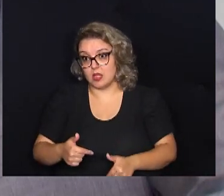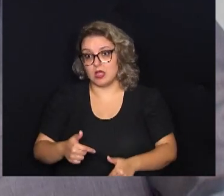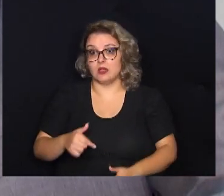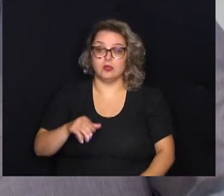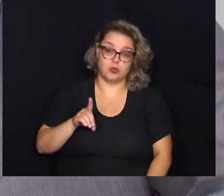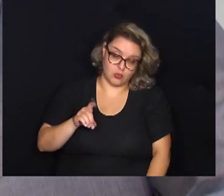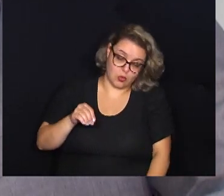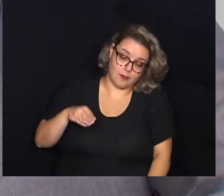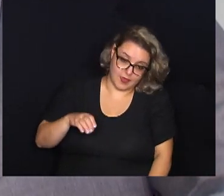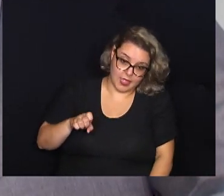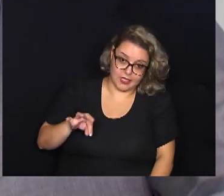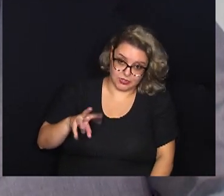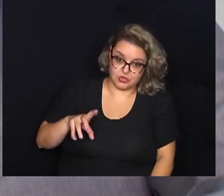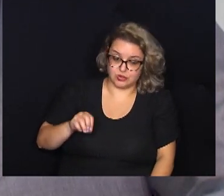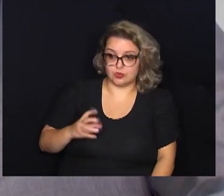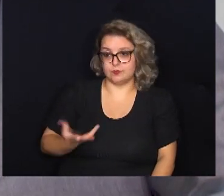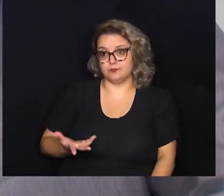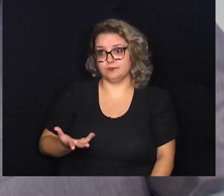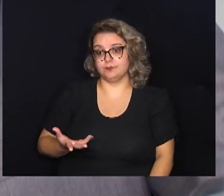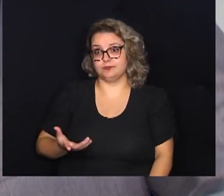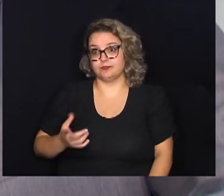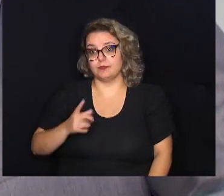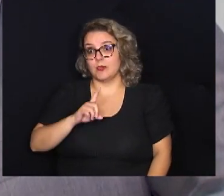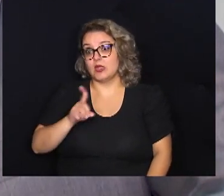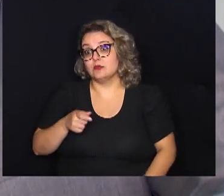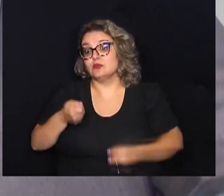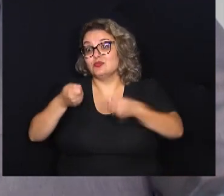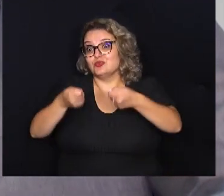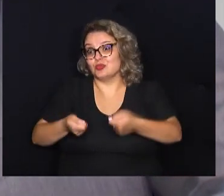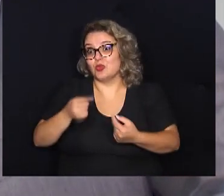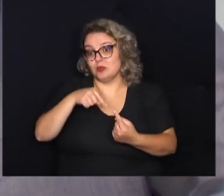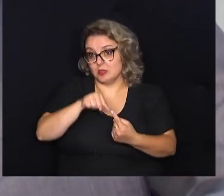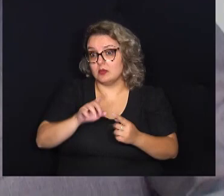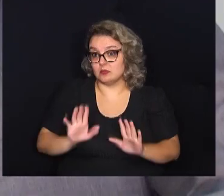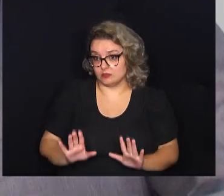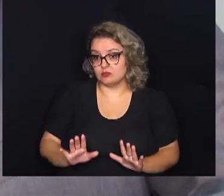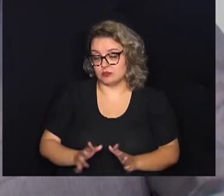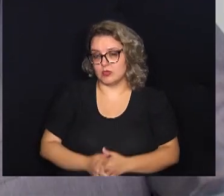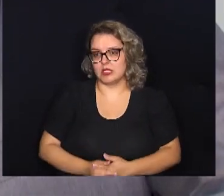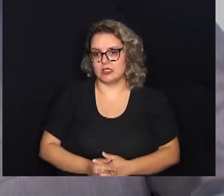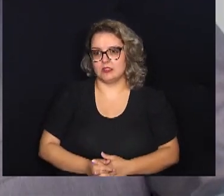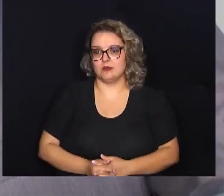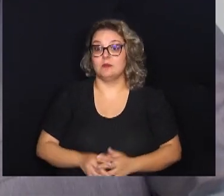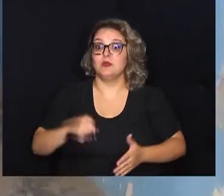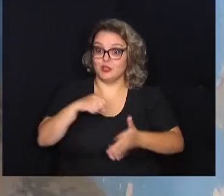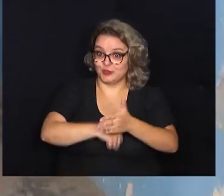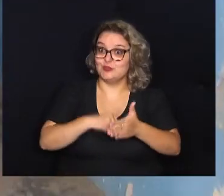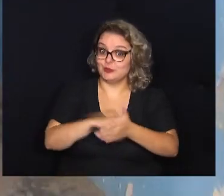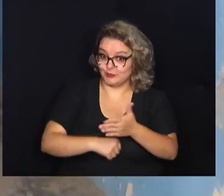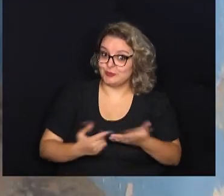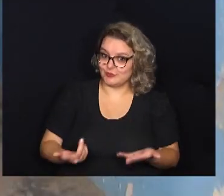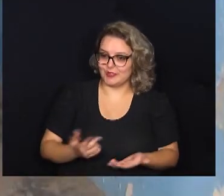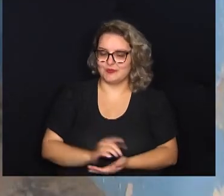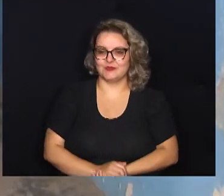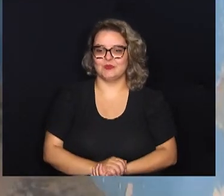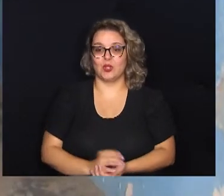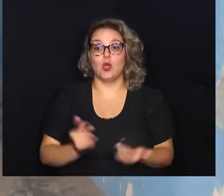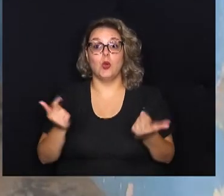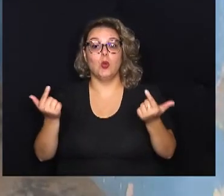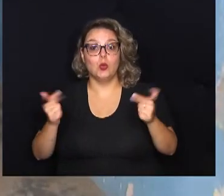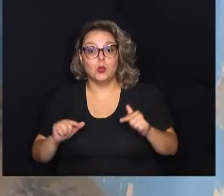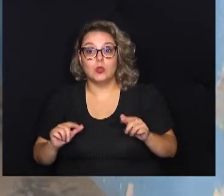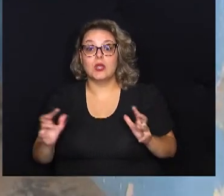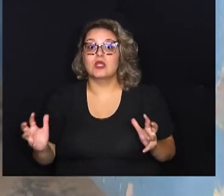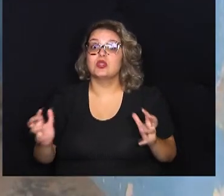Então, não chegamos a concretizar esse objetivo, mas lutamos bastante. Um lugar que